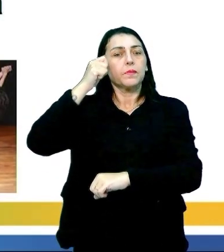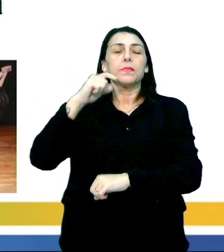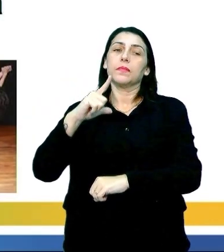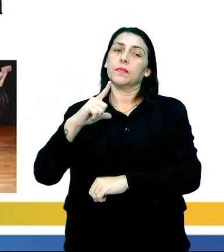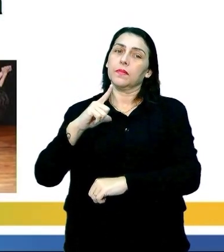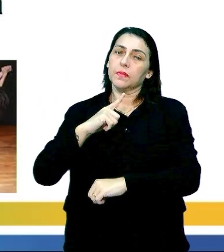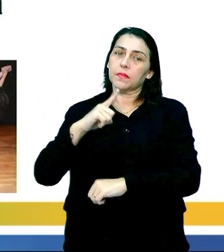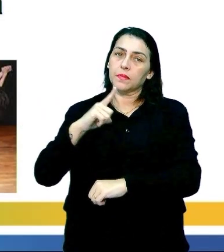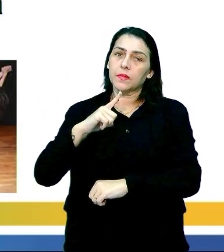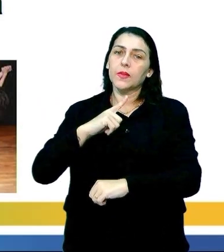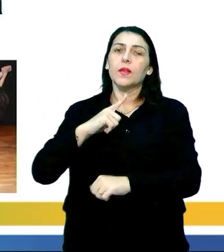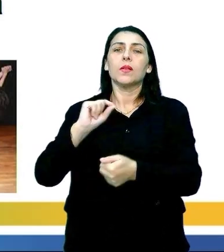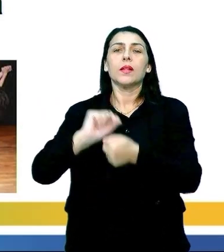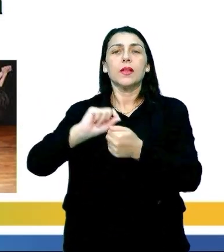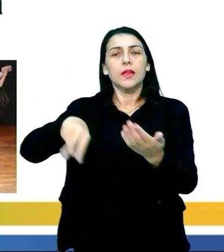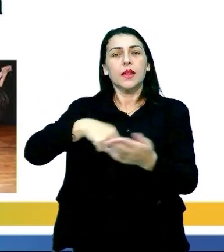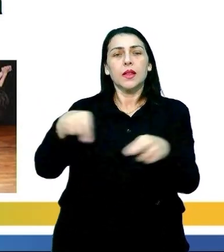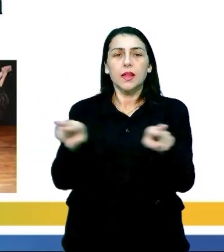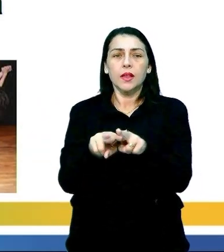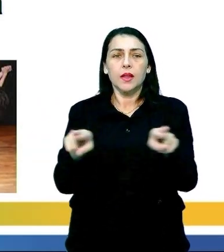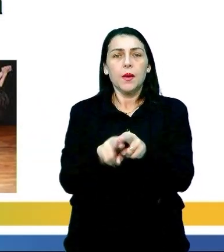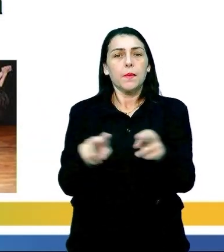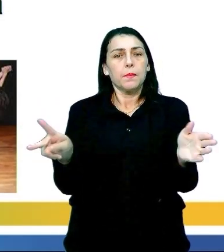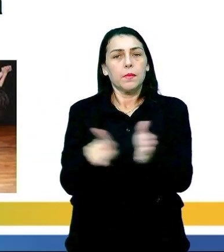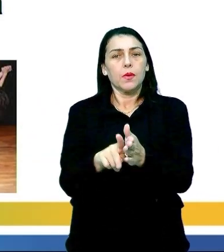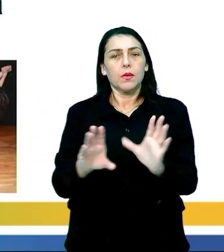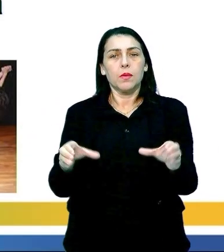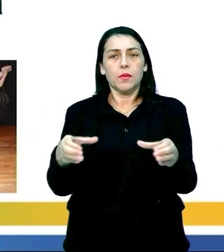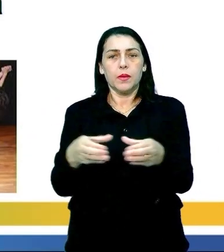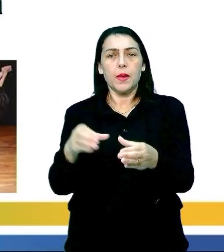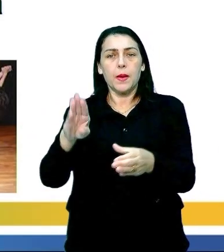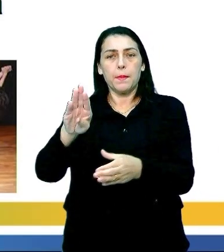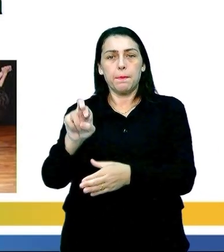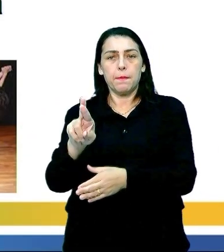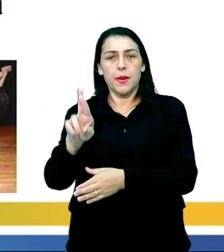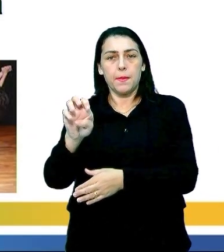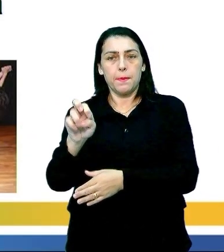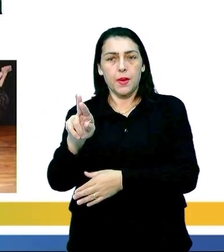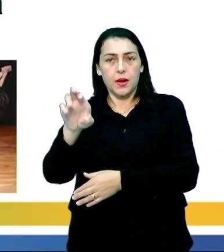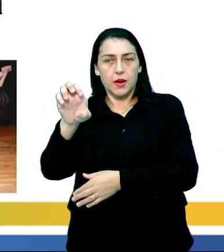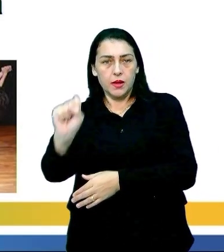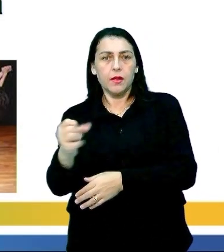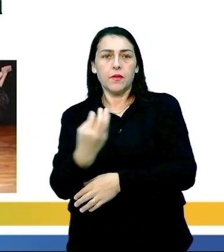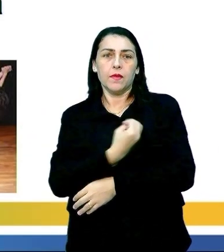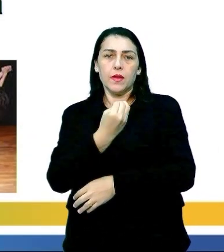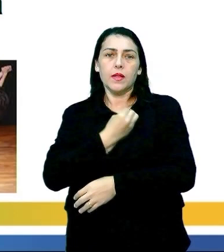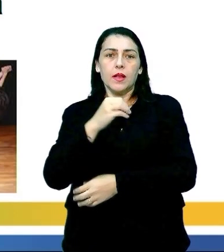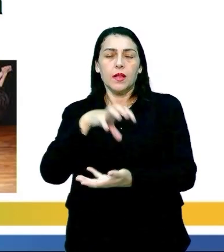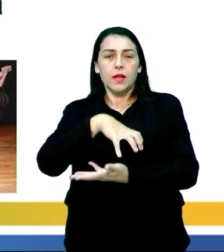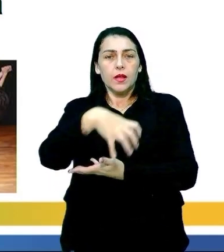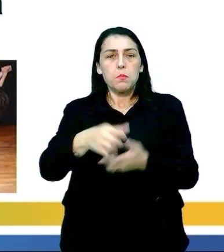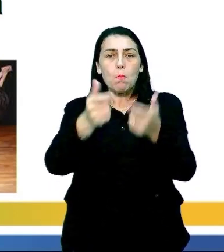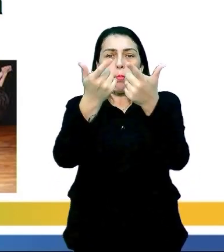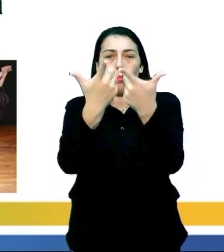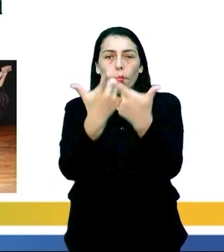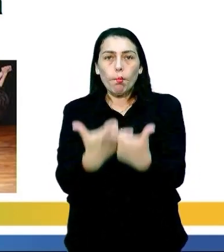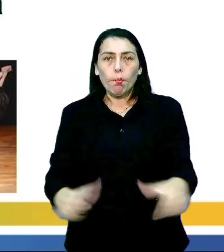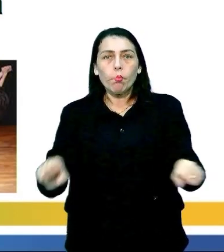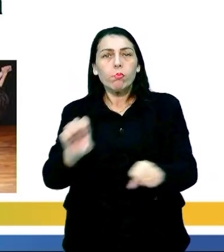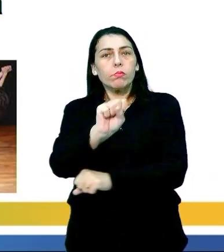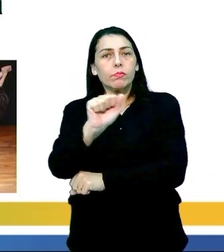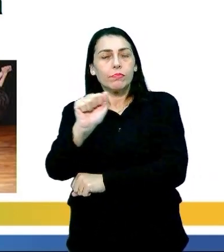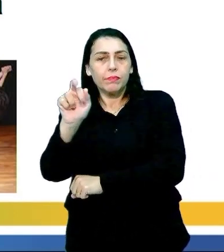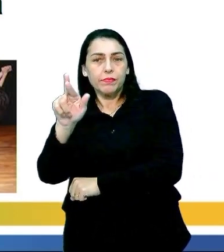o Guedra, trata-se de uma dança ritual típica de determinada comunidade berbere, que vivem na região do deserto do Saara